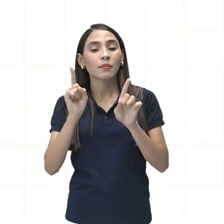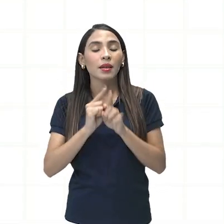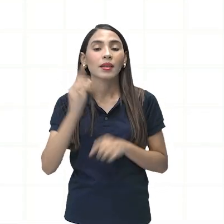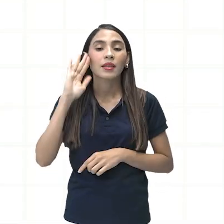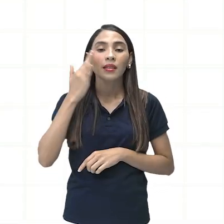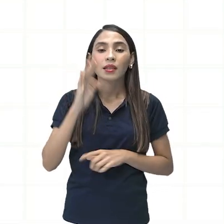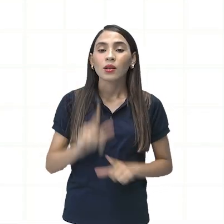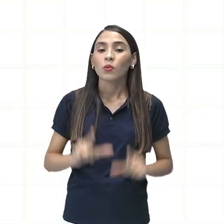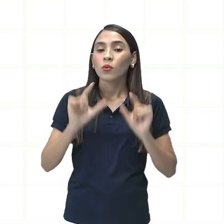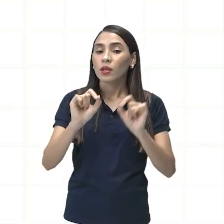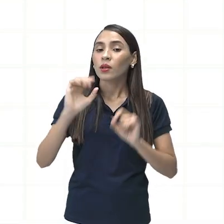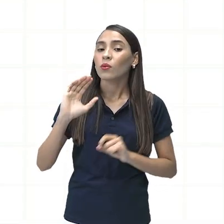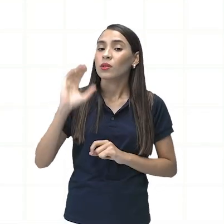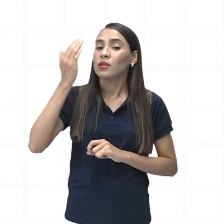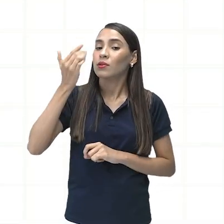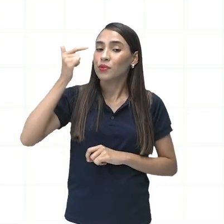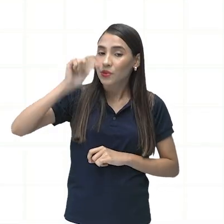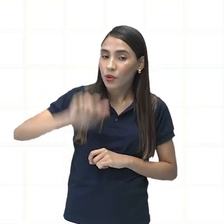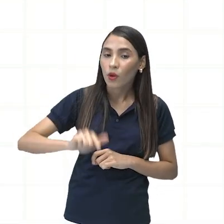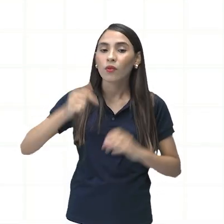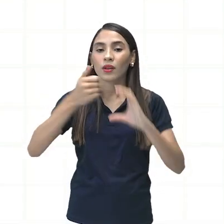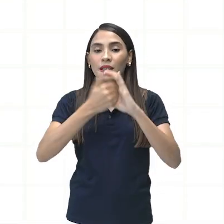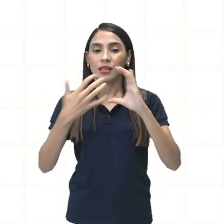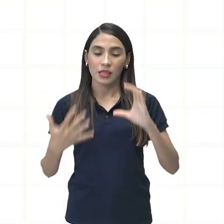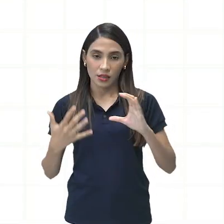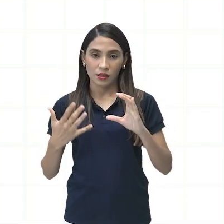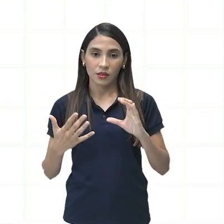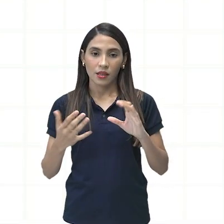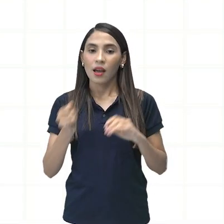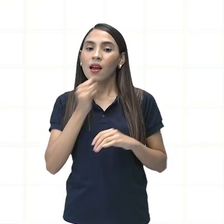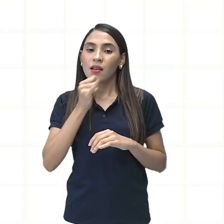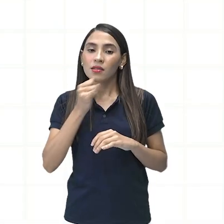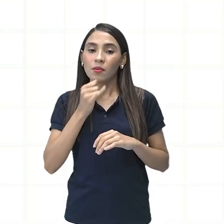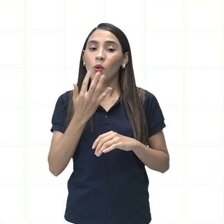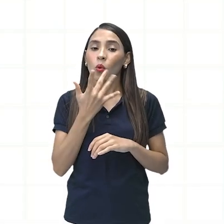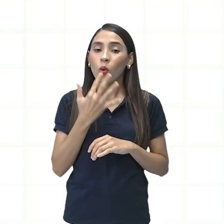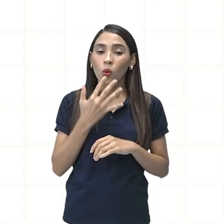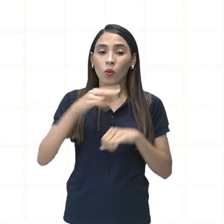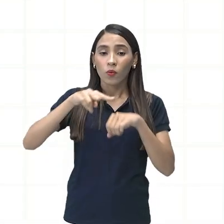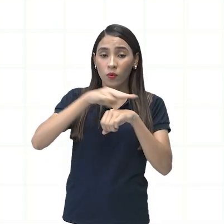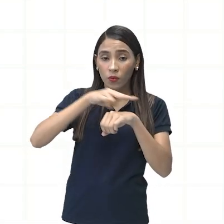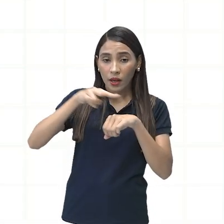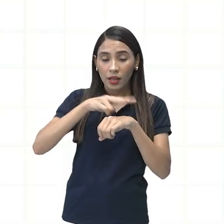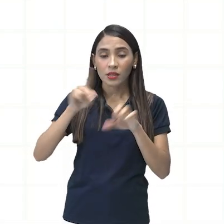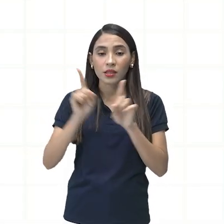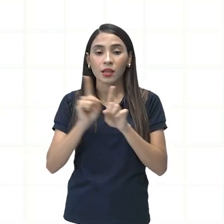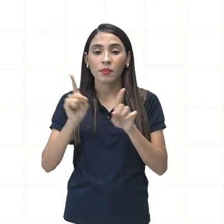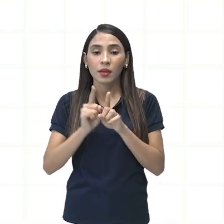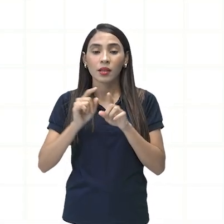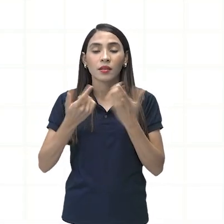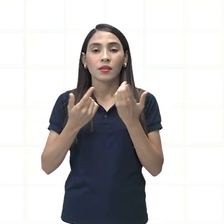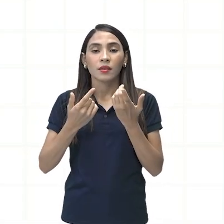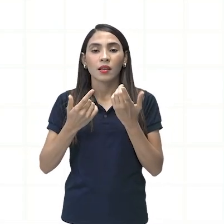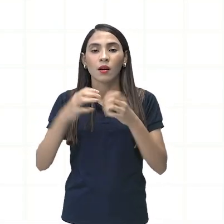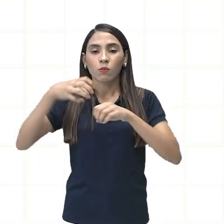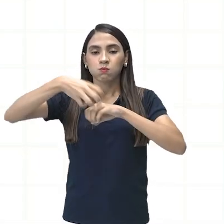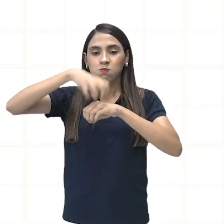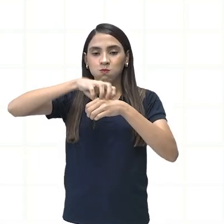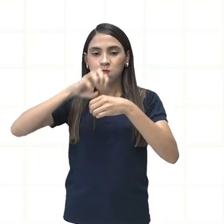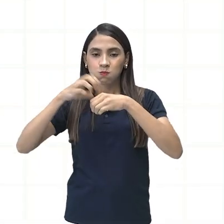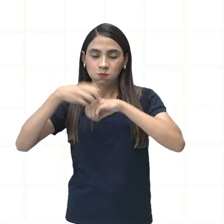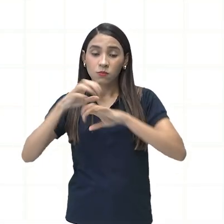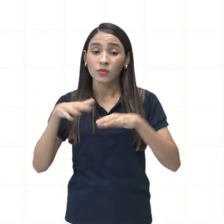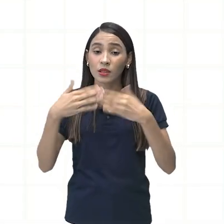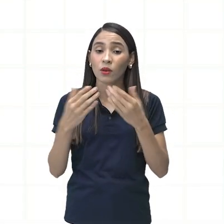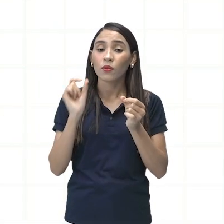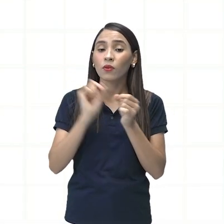o que aconteceu de novo com aquela característica de ser de coloração verde e de apresentar textura rugosa. Então,